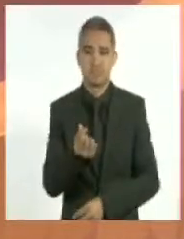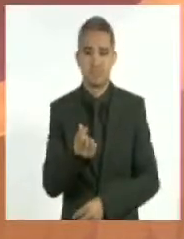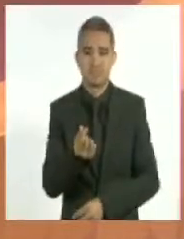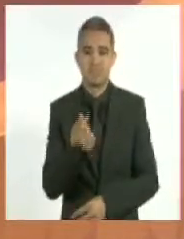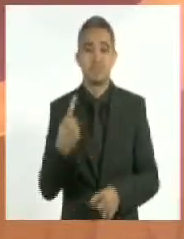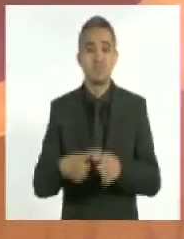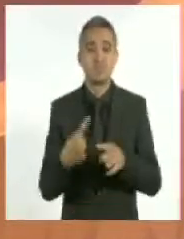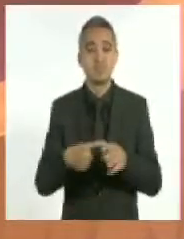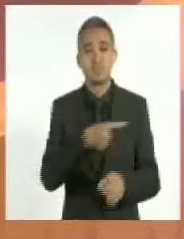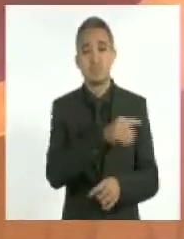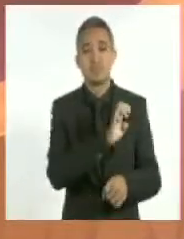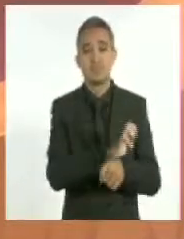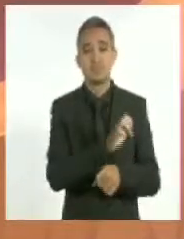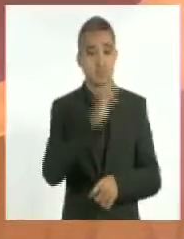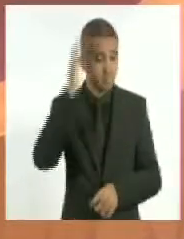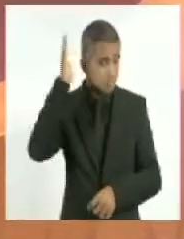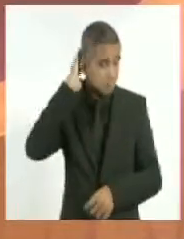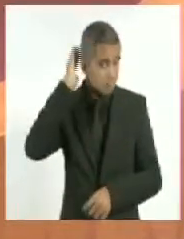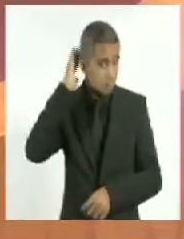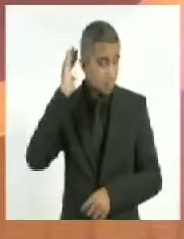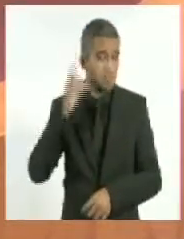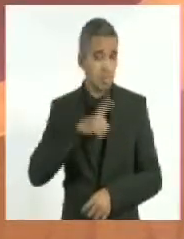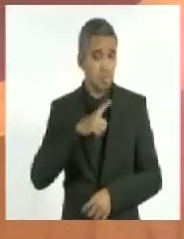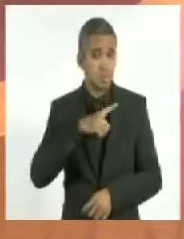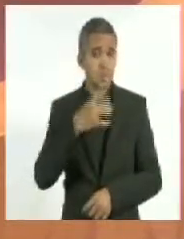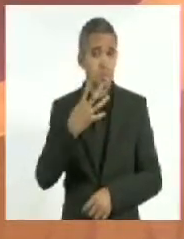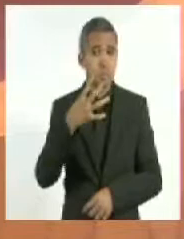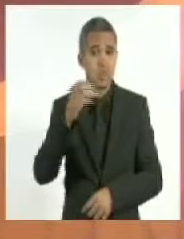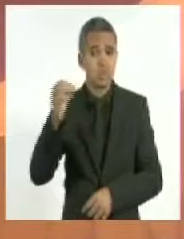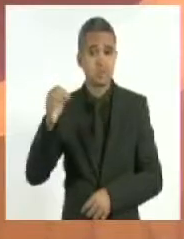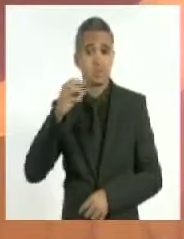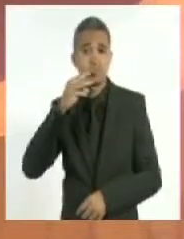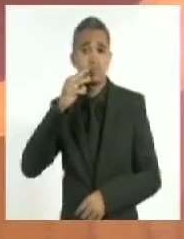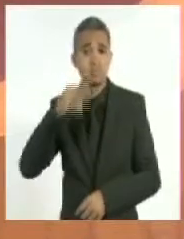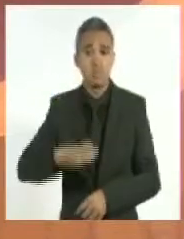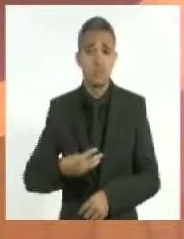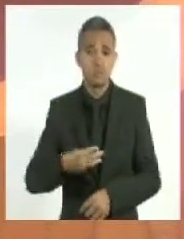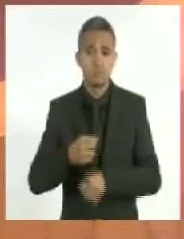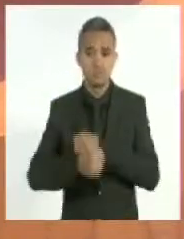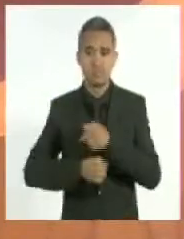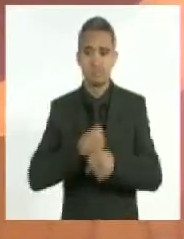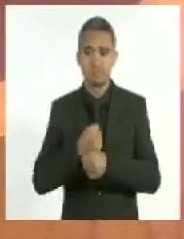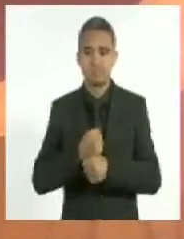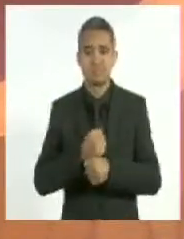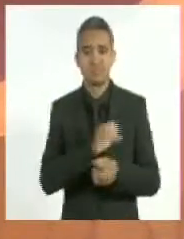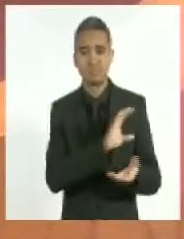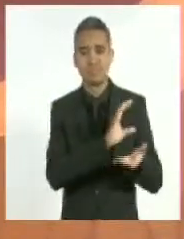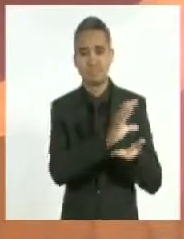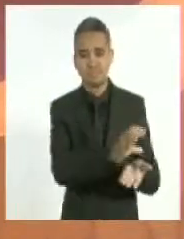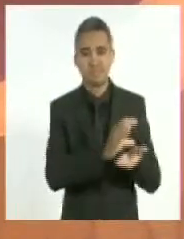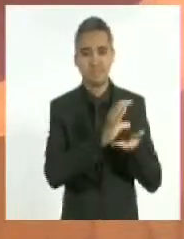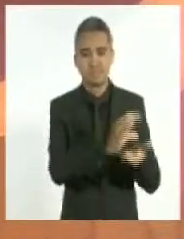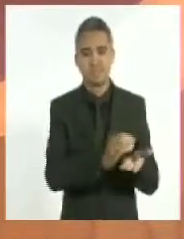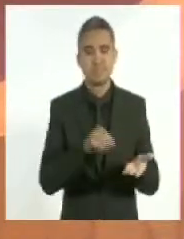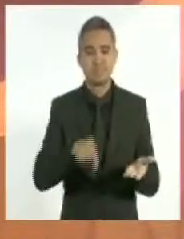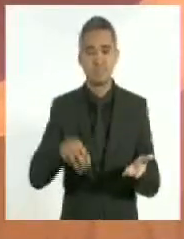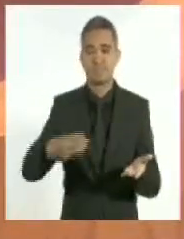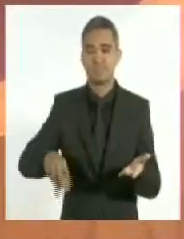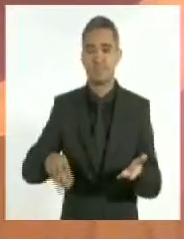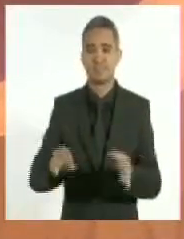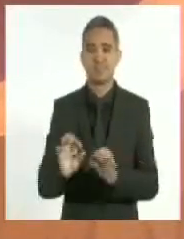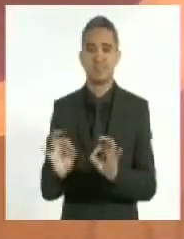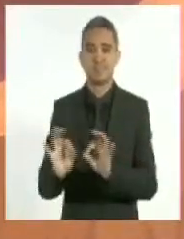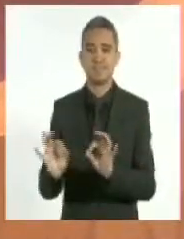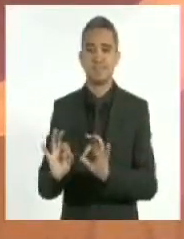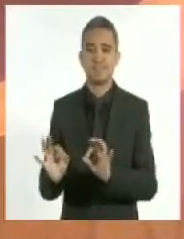400 milhões por ano e nós deixamos de receber essa receita. Quanto ao CEFEM, deputado Rafael, eu estive em